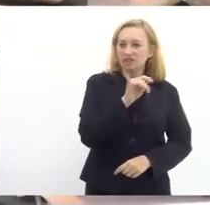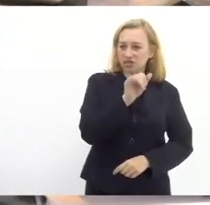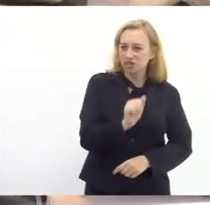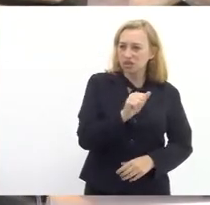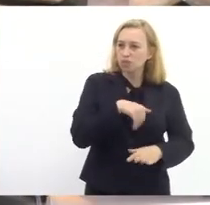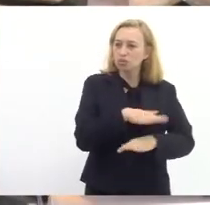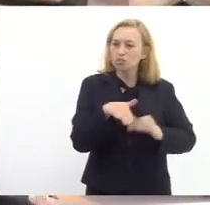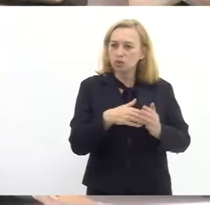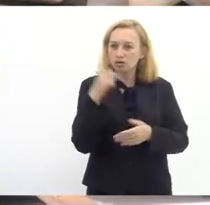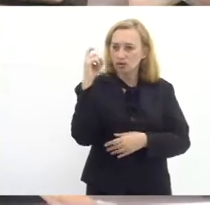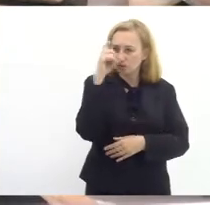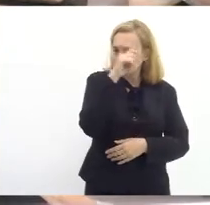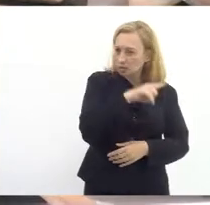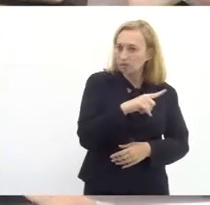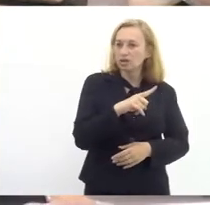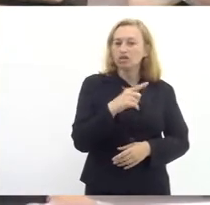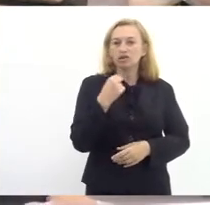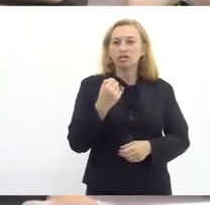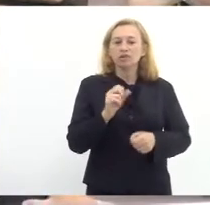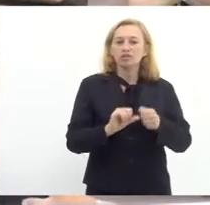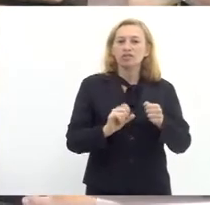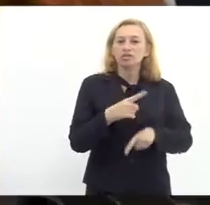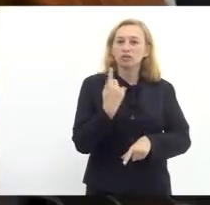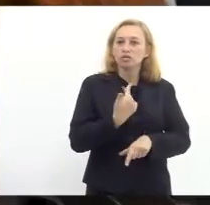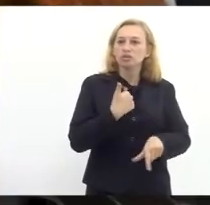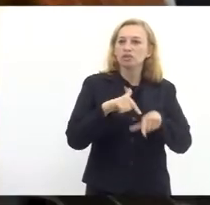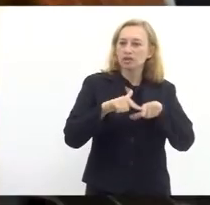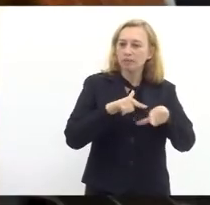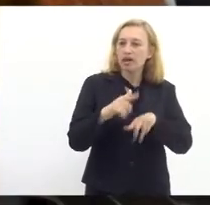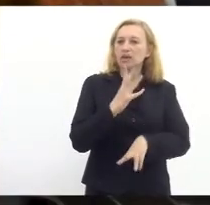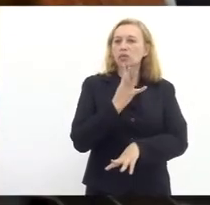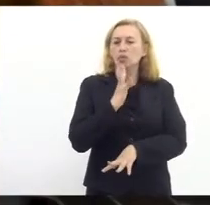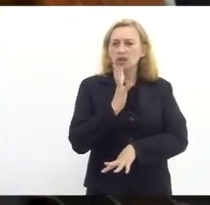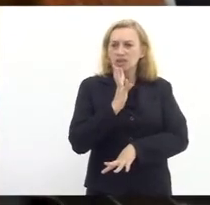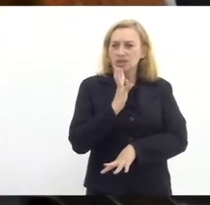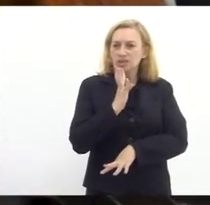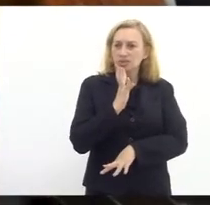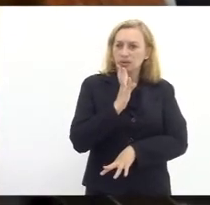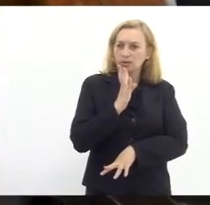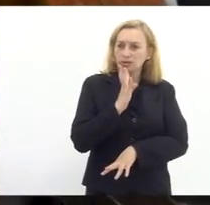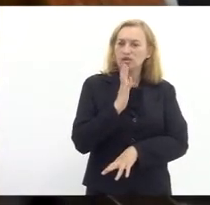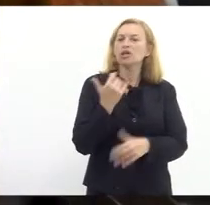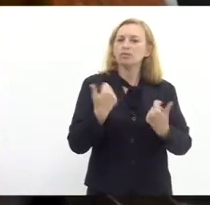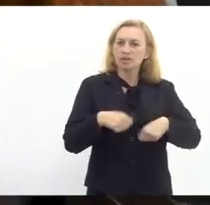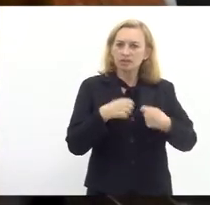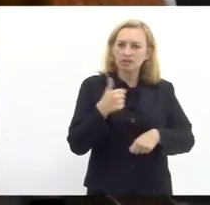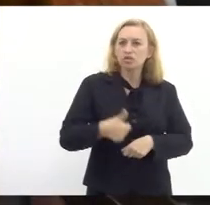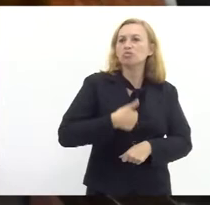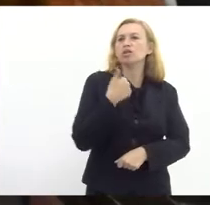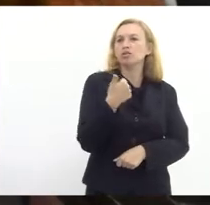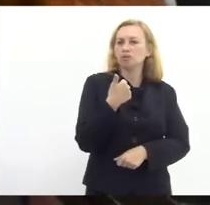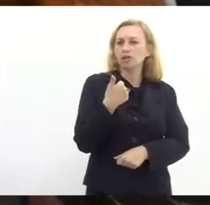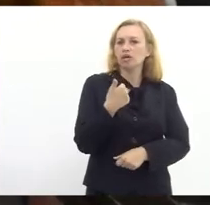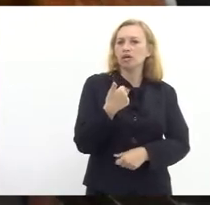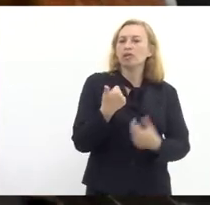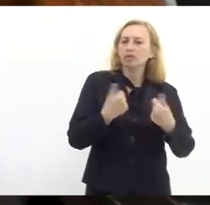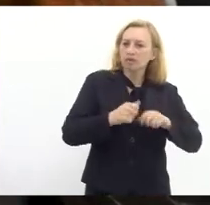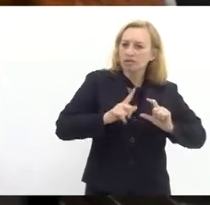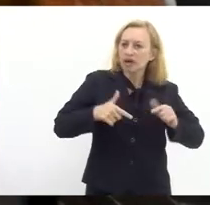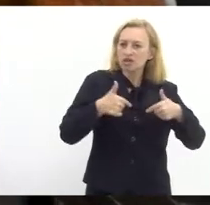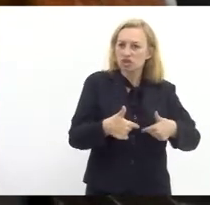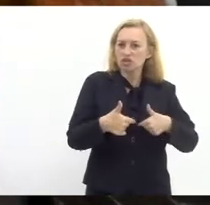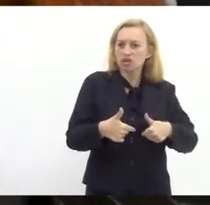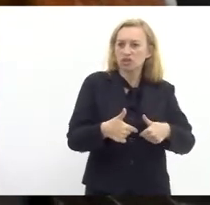com toda a dificuldade, a gente faz o nosso reconhecimento que nós precisamos melhorar, precisamos atuar